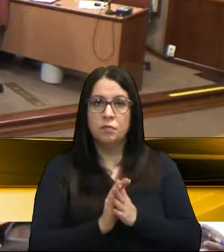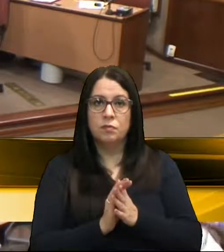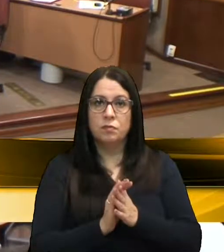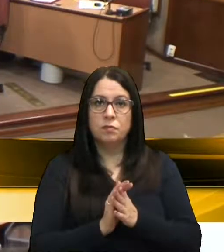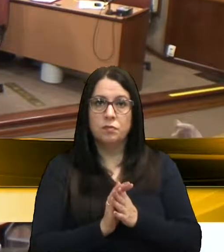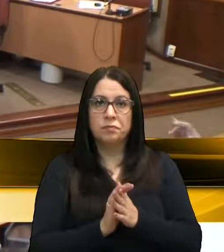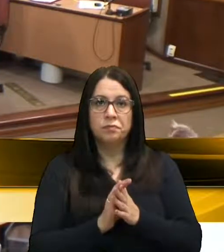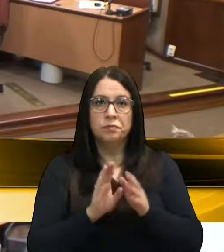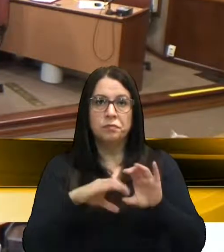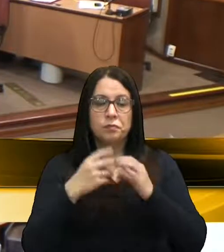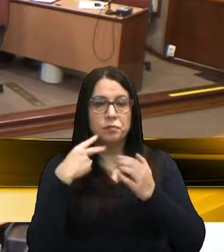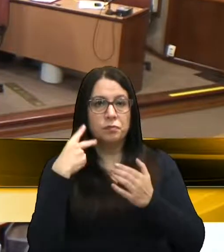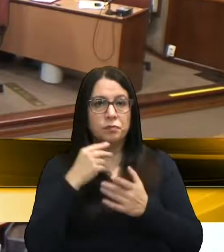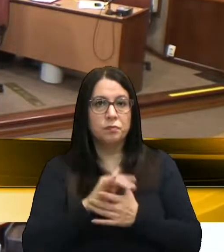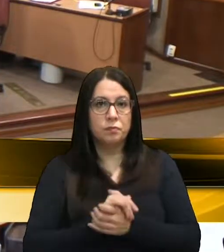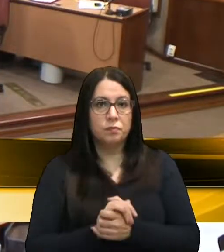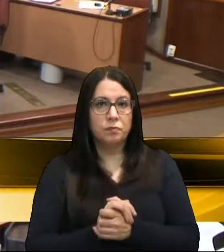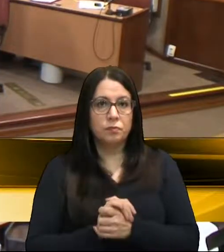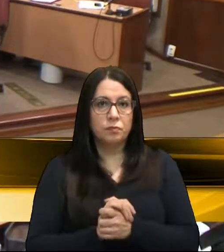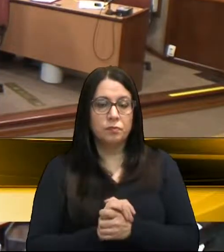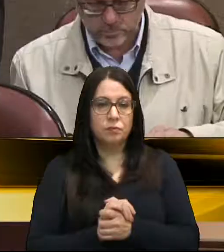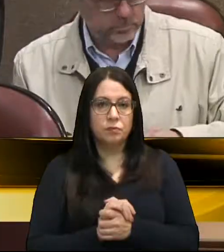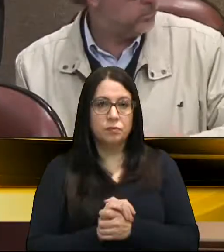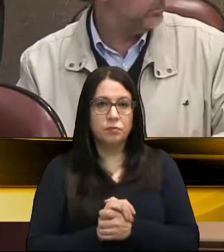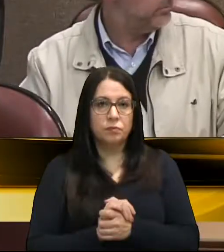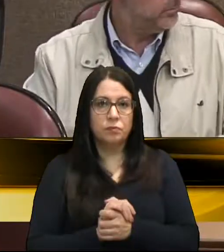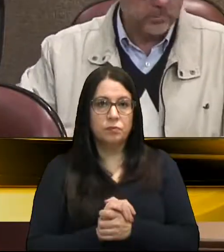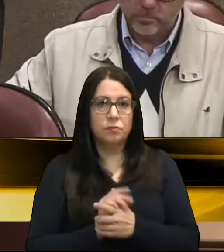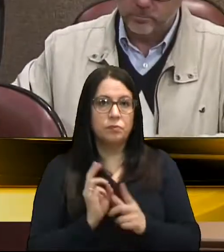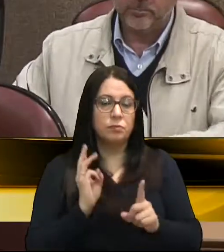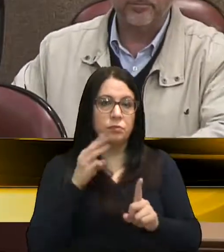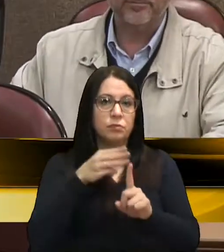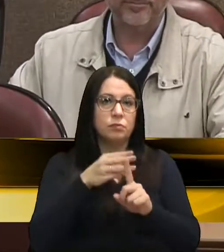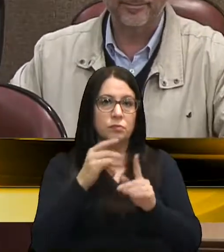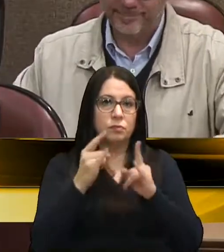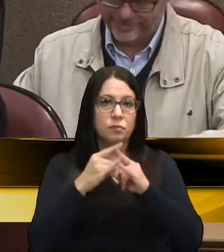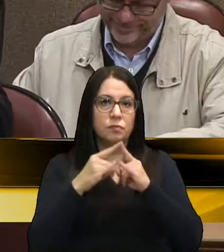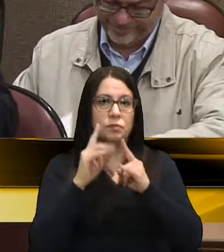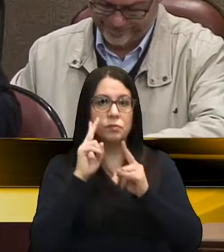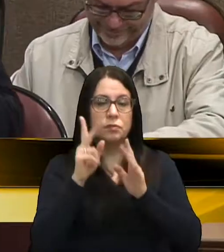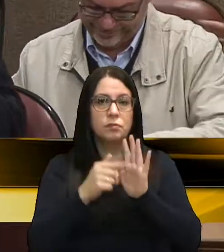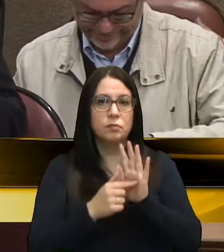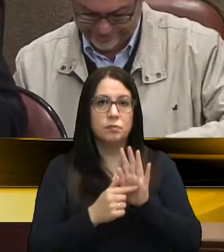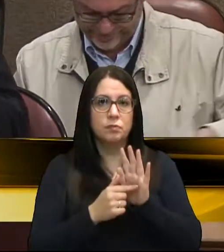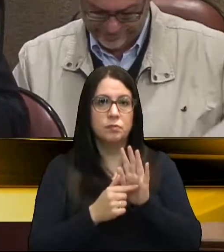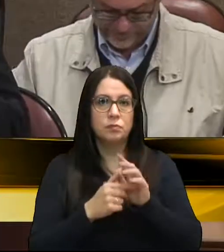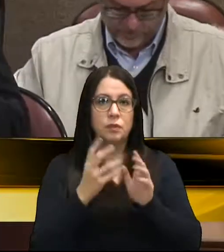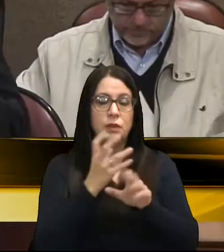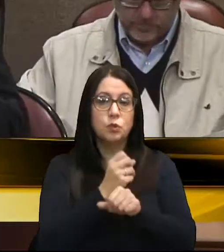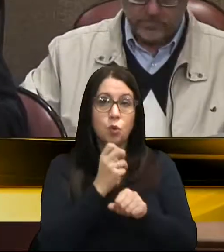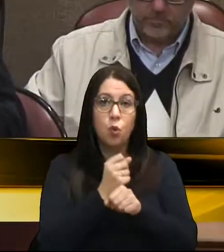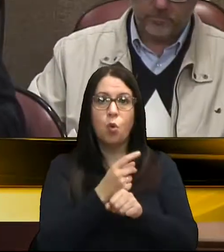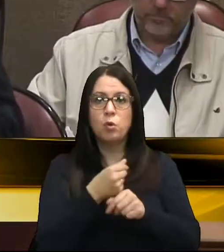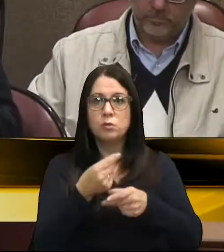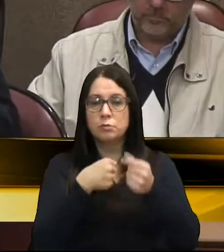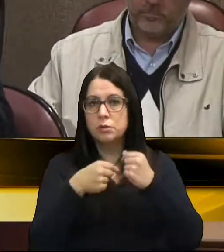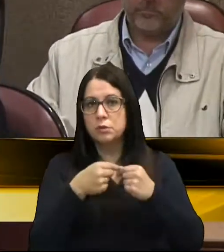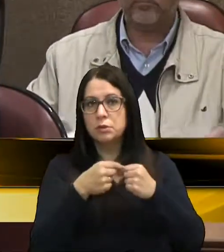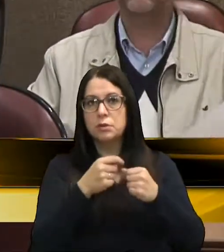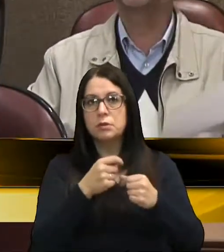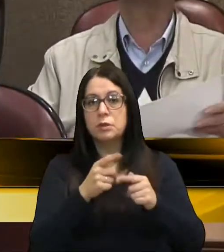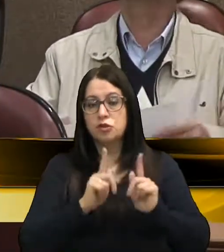Poder Legislativo, em sua missão institucional de tomar as contas do prefeito nas gestões